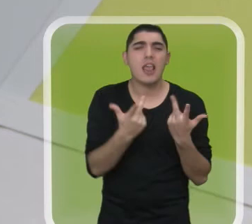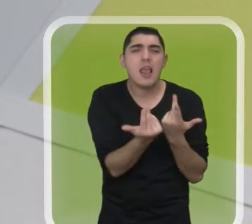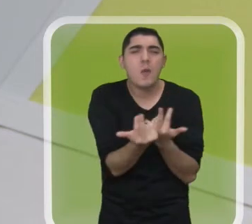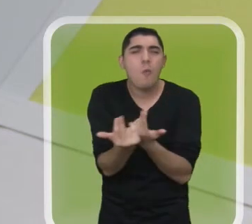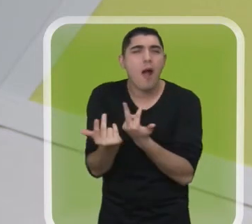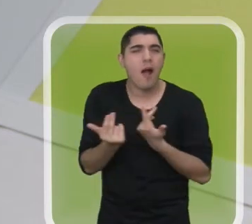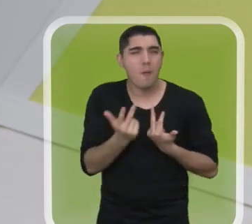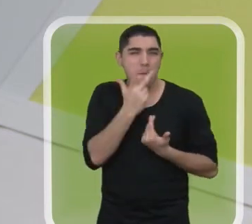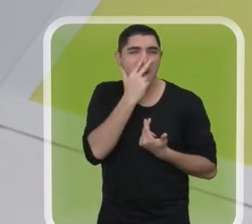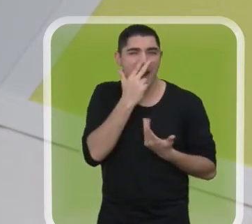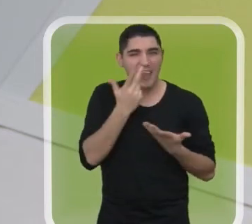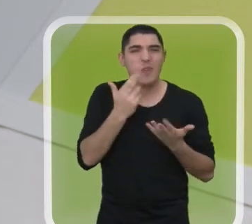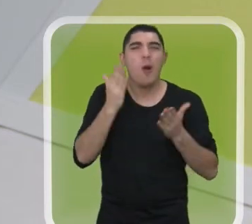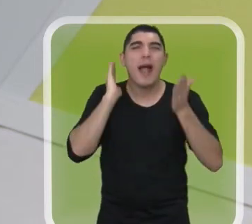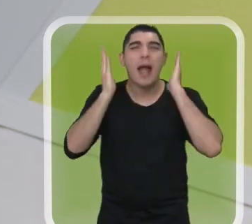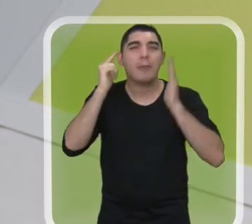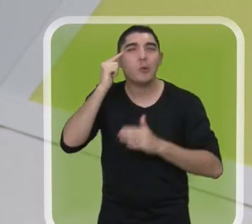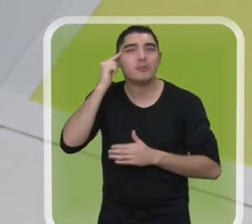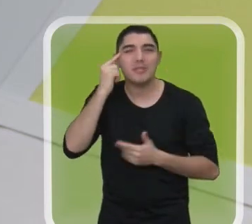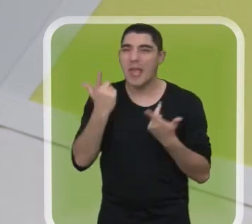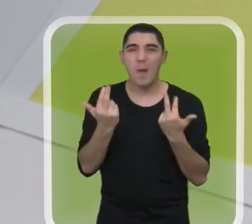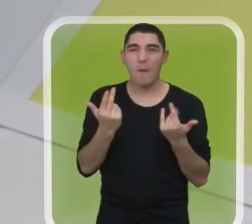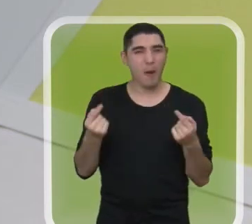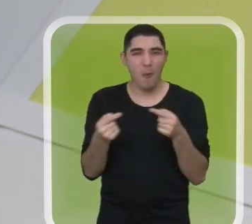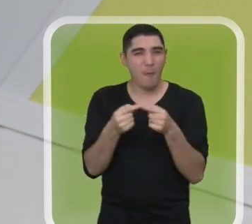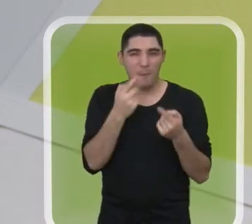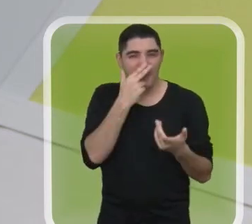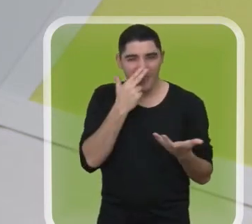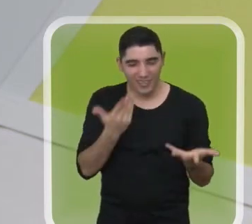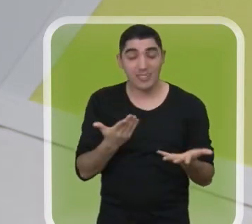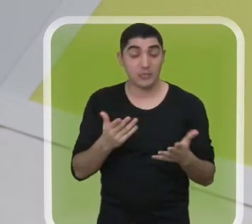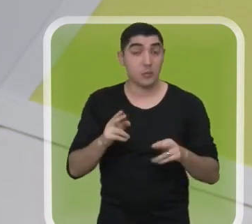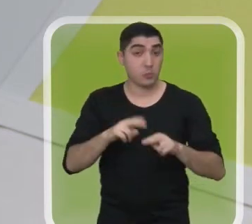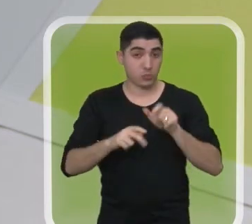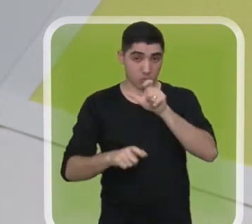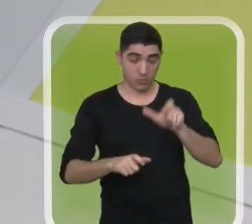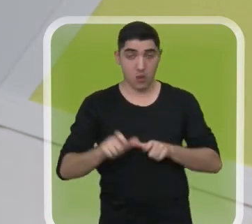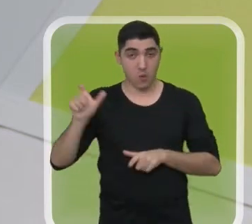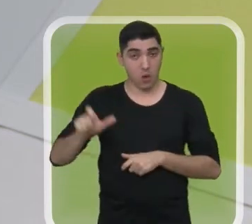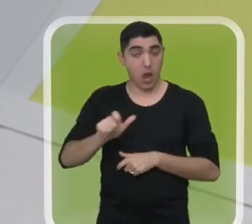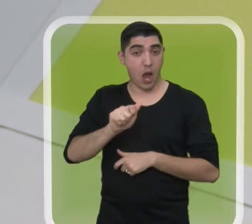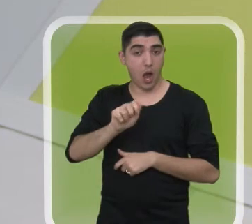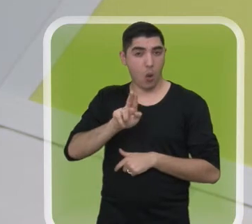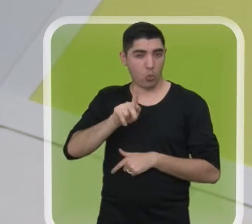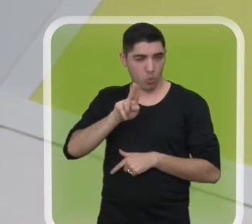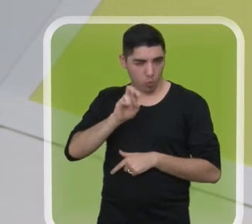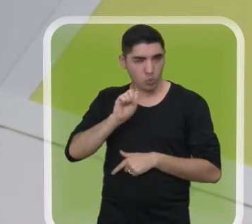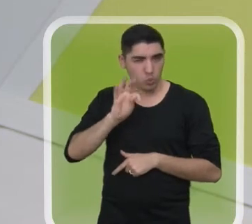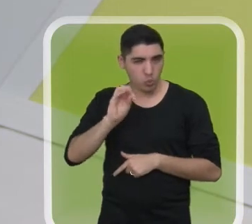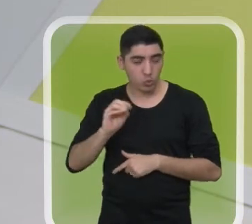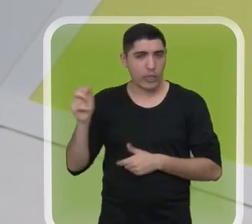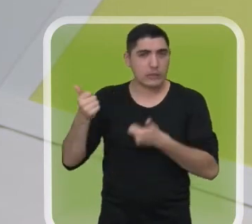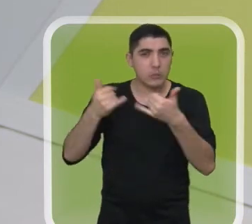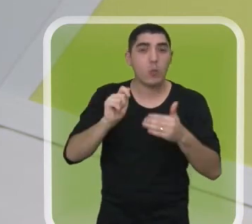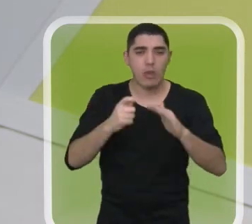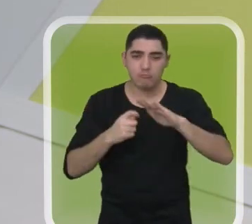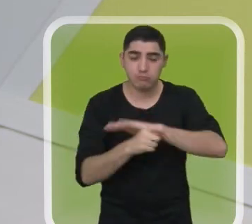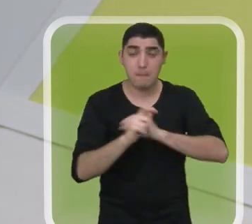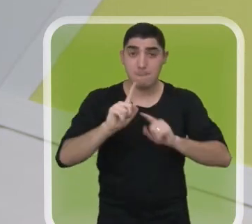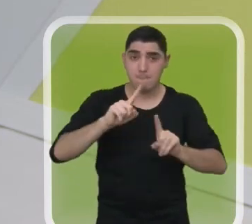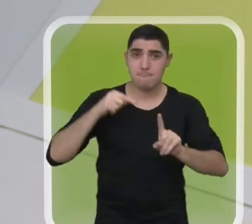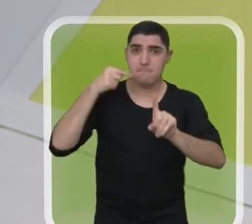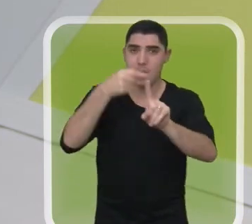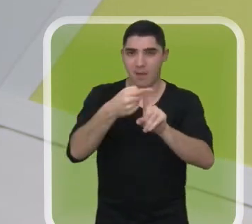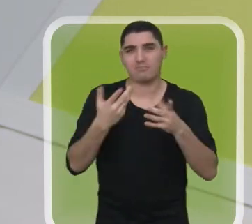muito igual, tirando o time de Prudente, que o próprio Augusto comentou aqui, que o investimento é muito maior em relação aos outros, inclusive foi muito